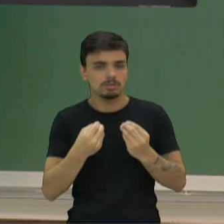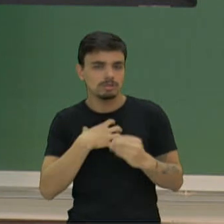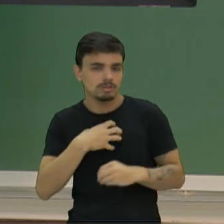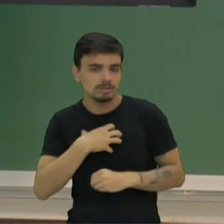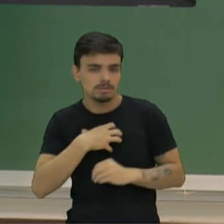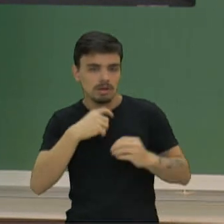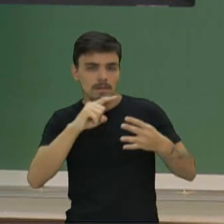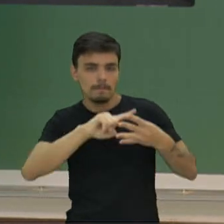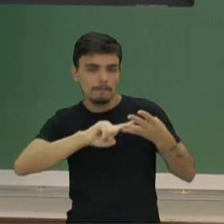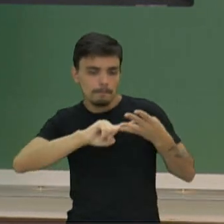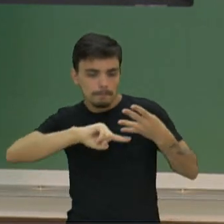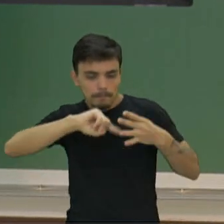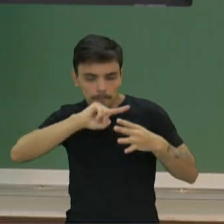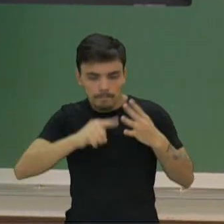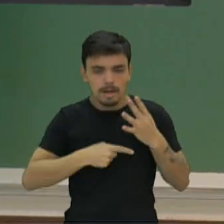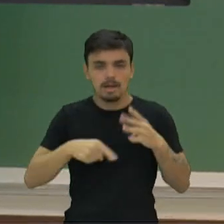formas